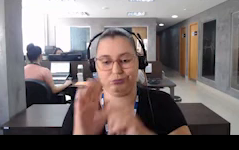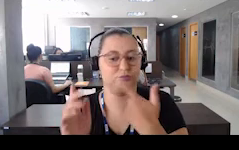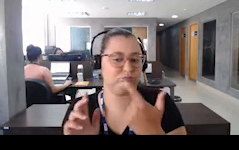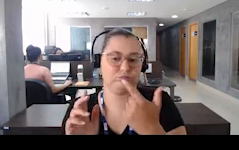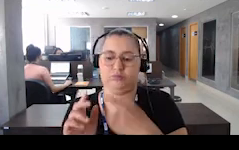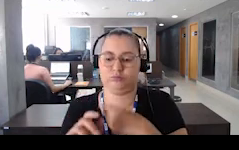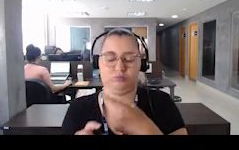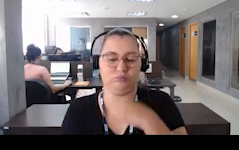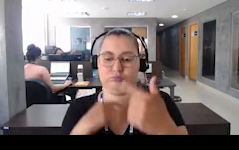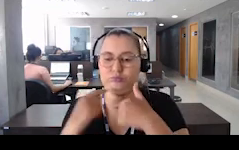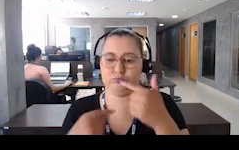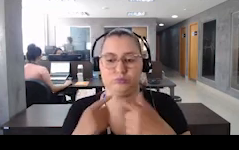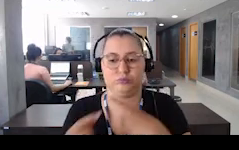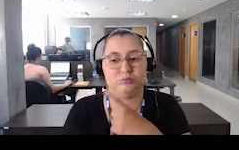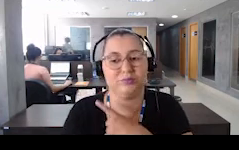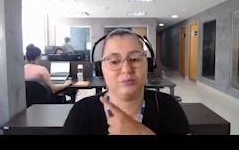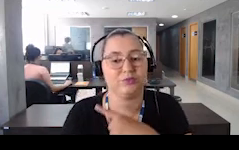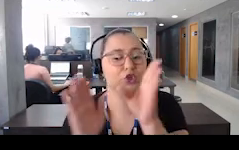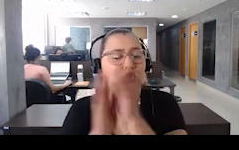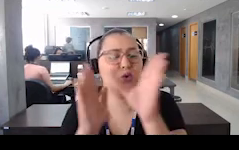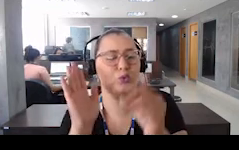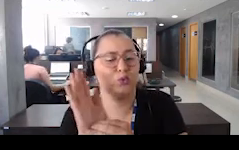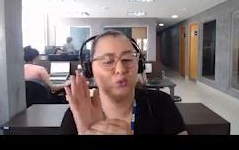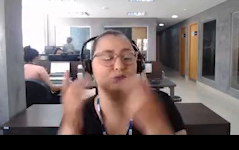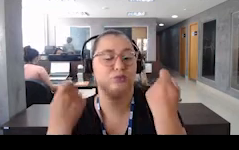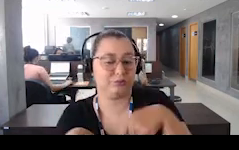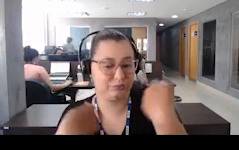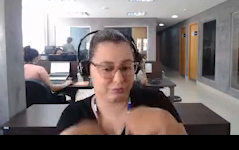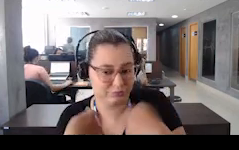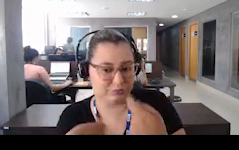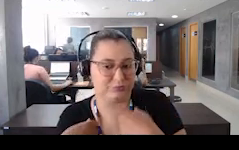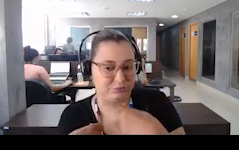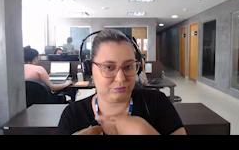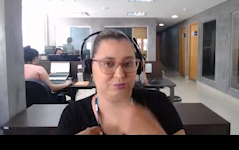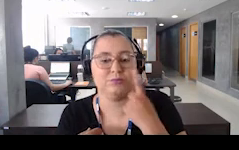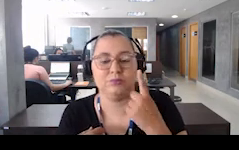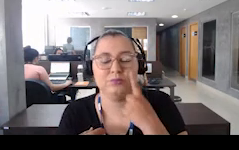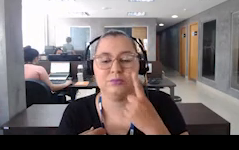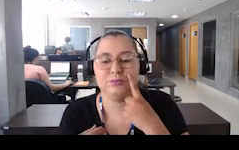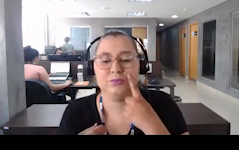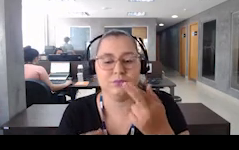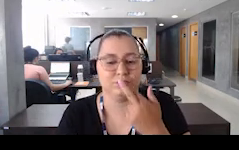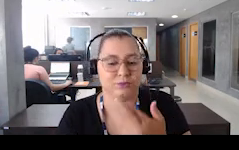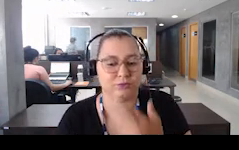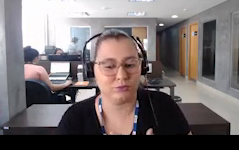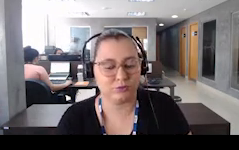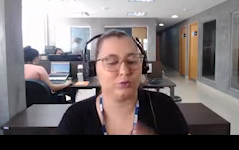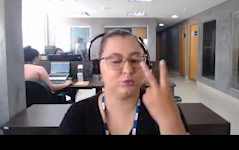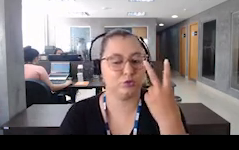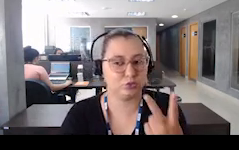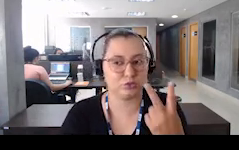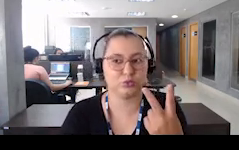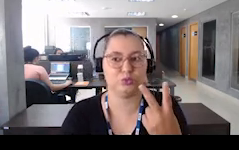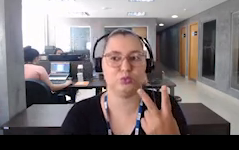vão ter dúvidas, tudo bem? Aqui tem também, ó, os conteúdos necessários para vocês verem, para vocês responderem o